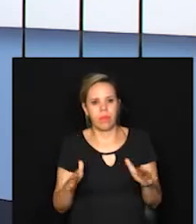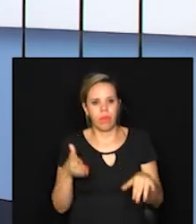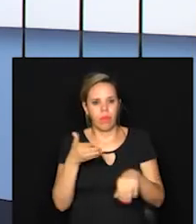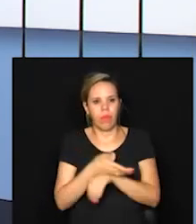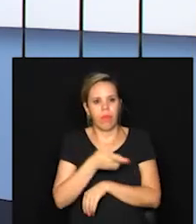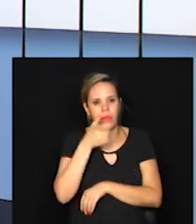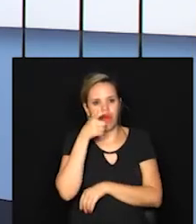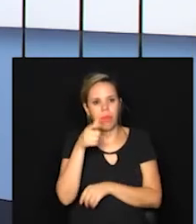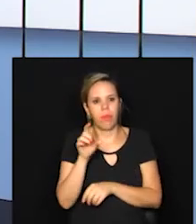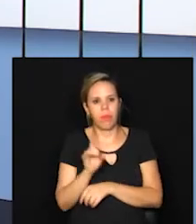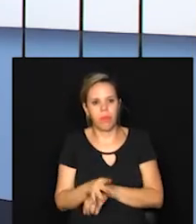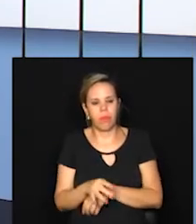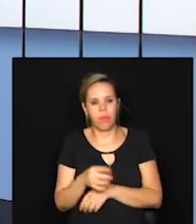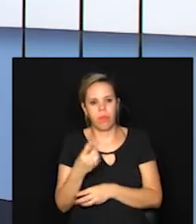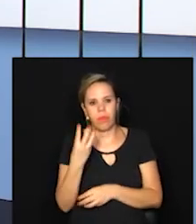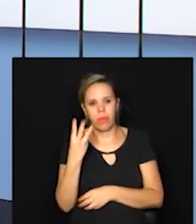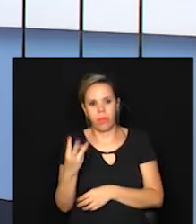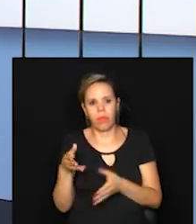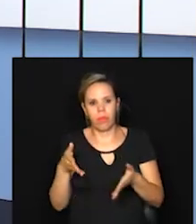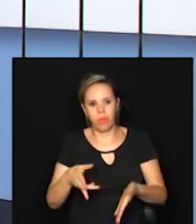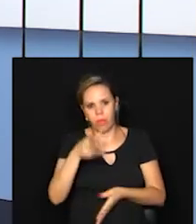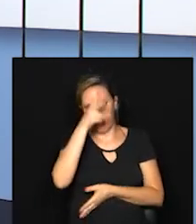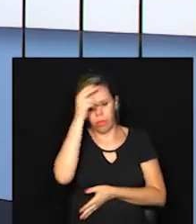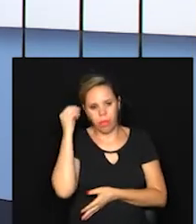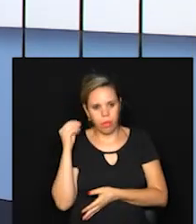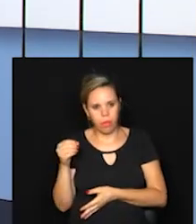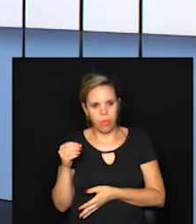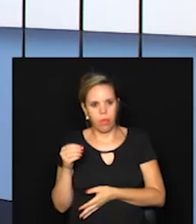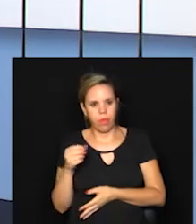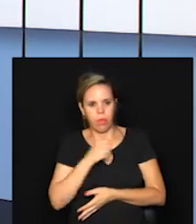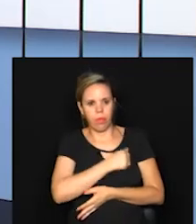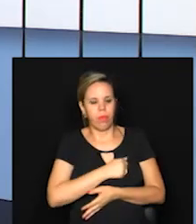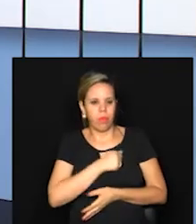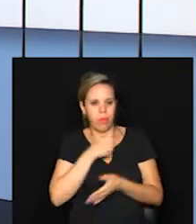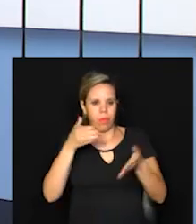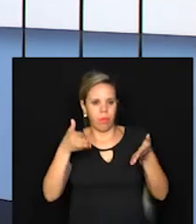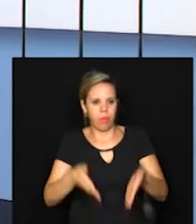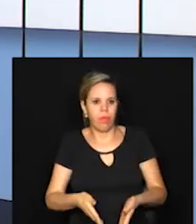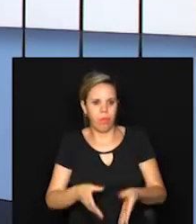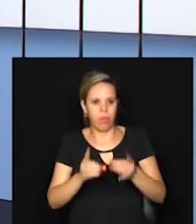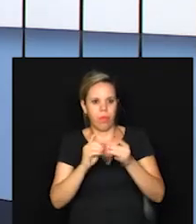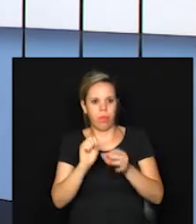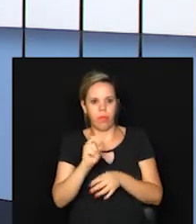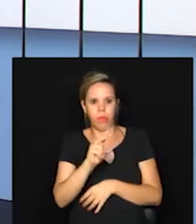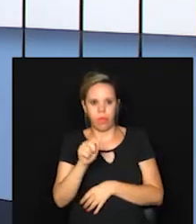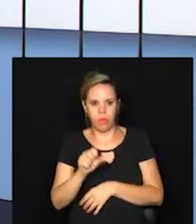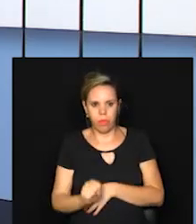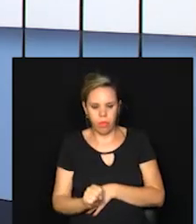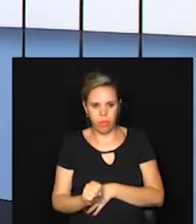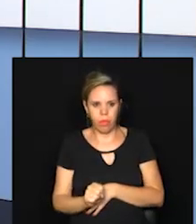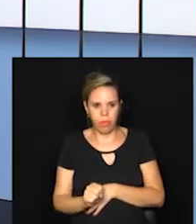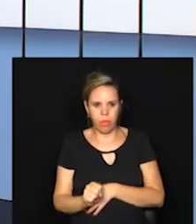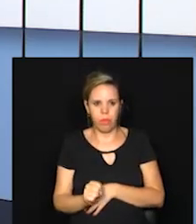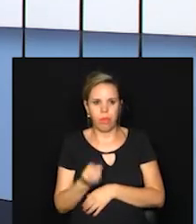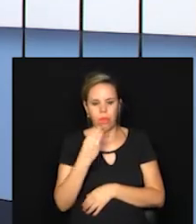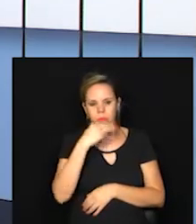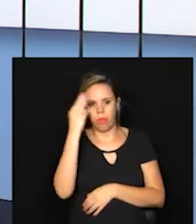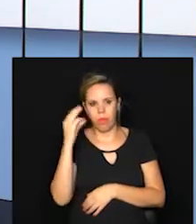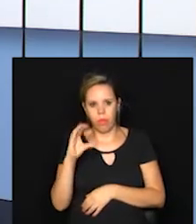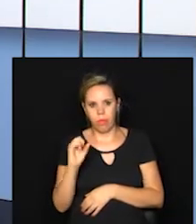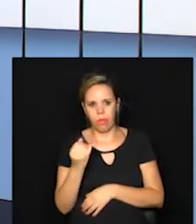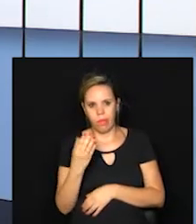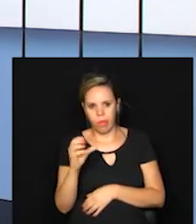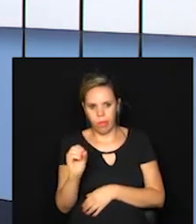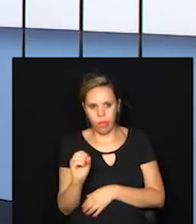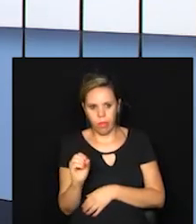visitação. Os 3 cemitérios municipais, que são da Saudade, de Souzas, o Nossa Senhora da Conceição, conhecido